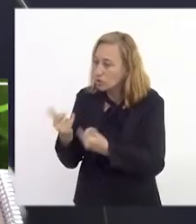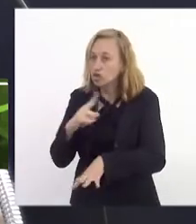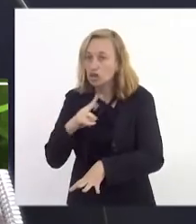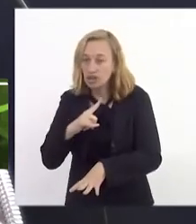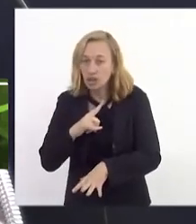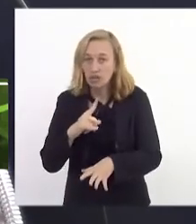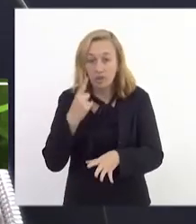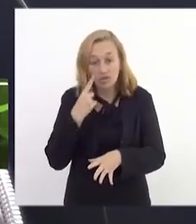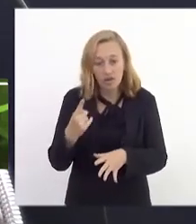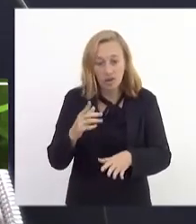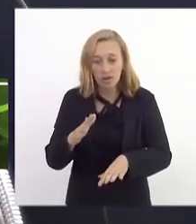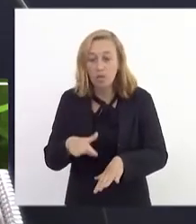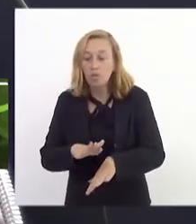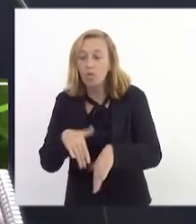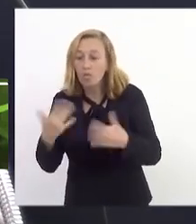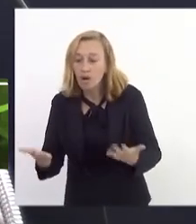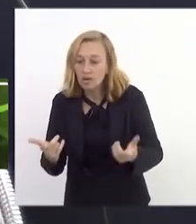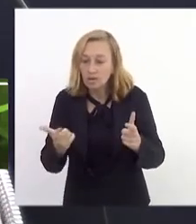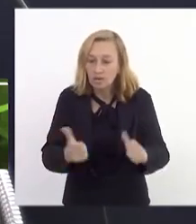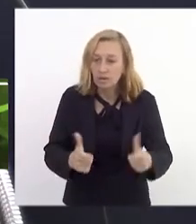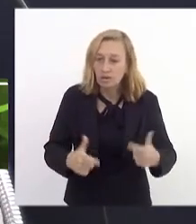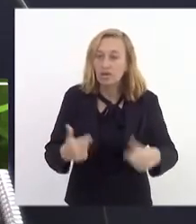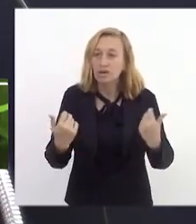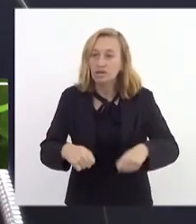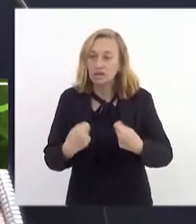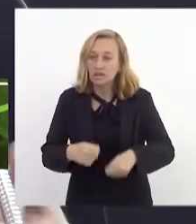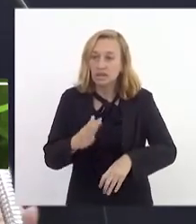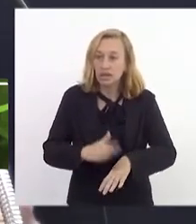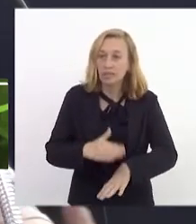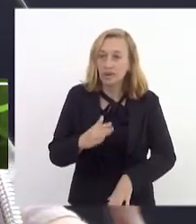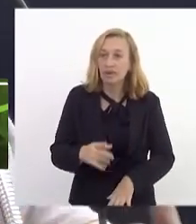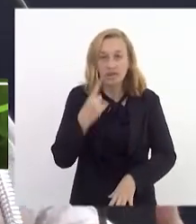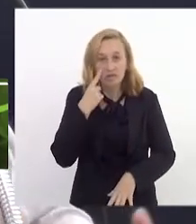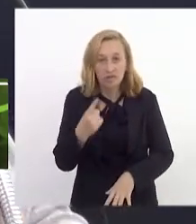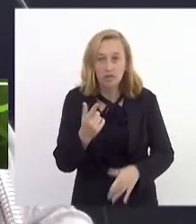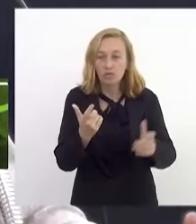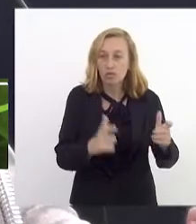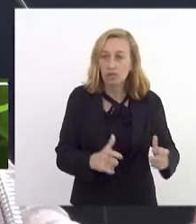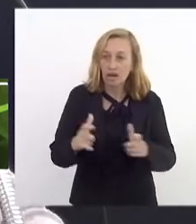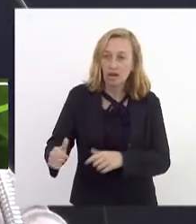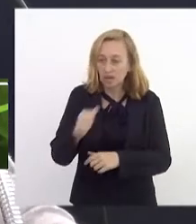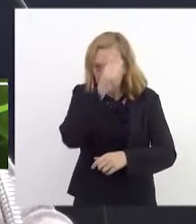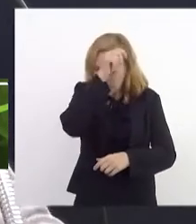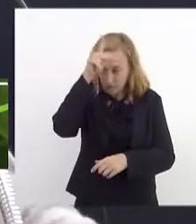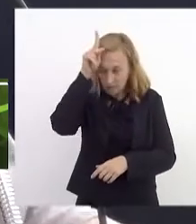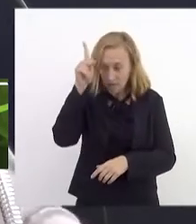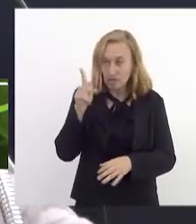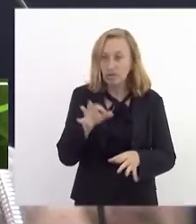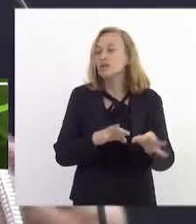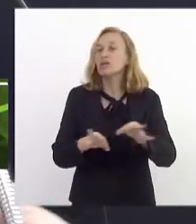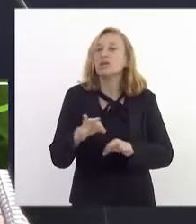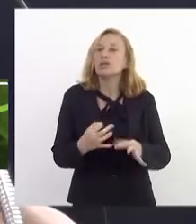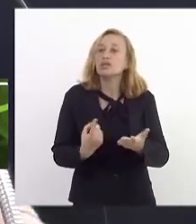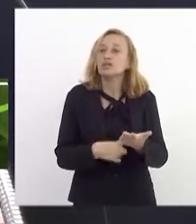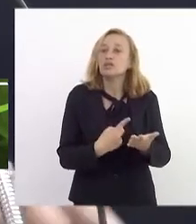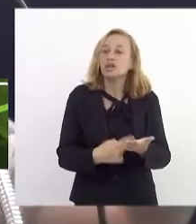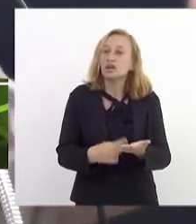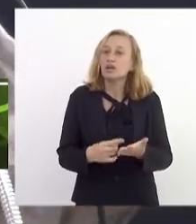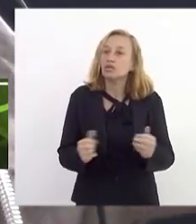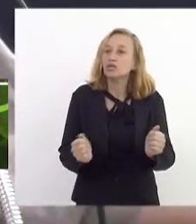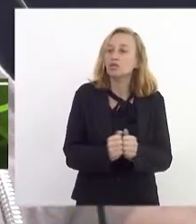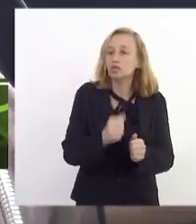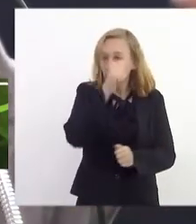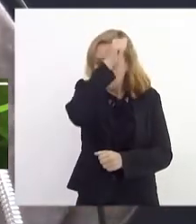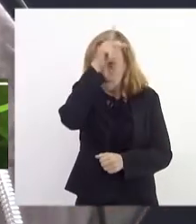sendo que não basta simplesmente implantar, tem que ver os locais que estão nas prefeituras, estão sendo feitos de acordo com a prefeitura.